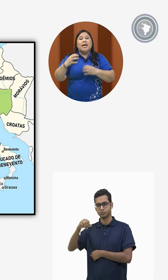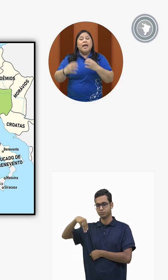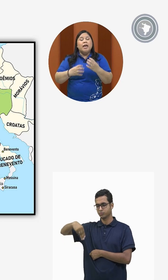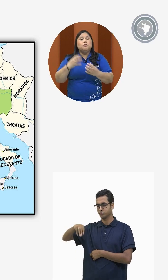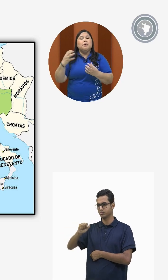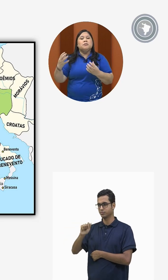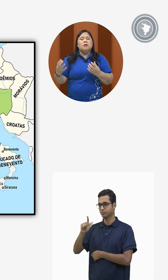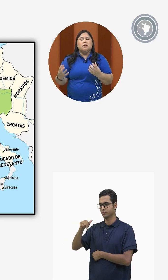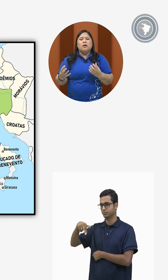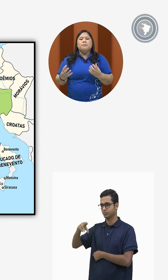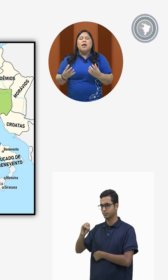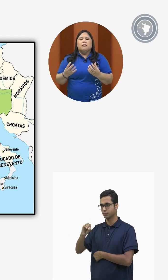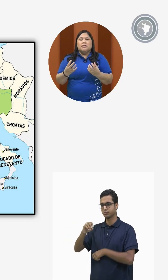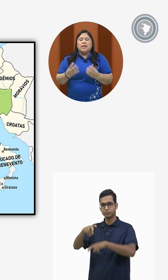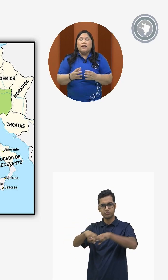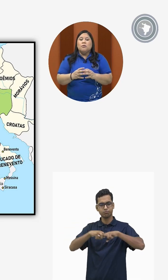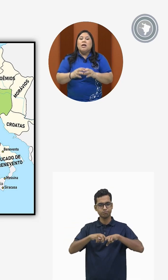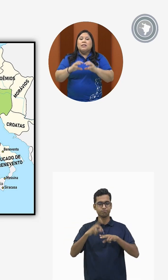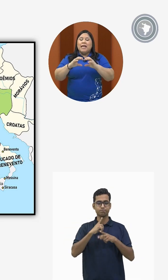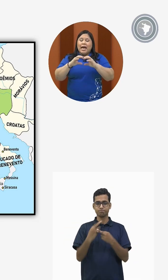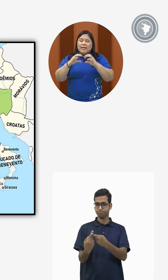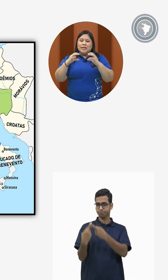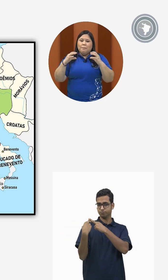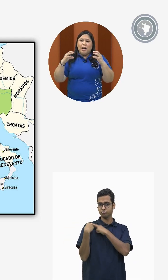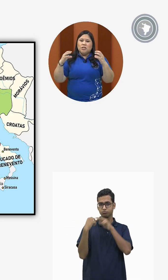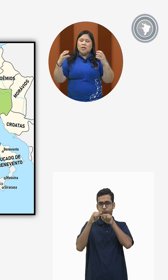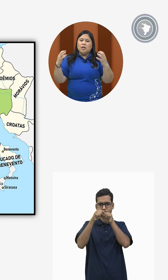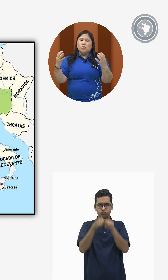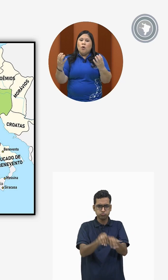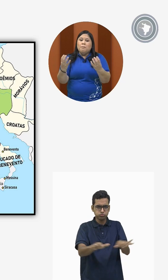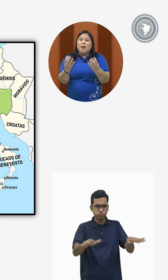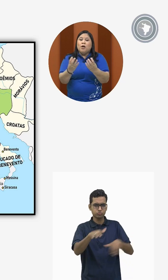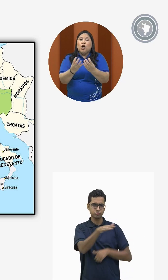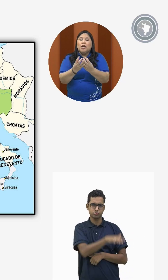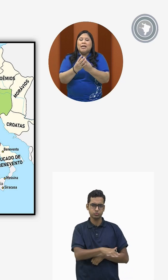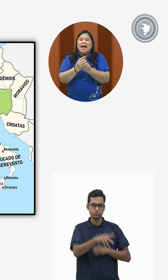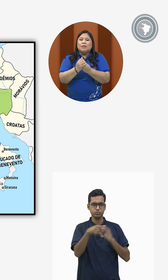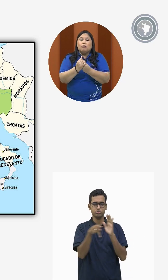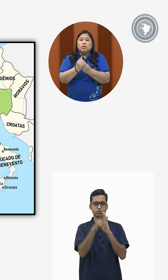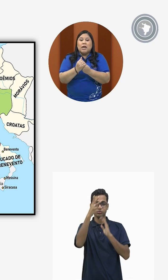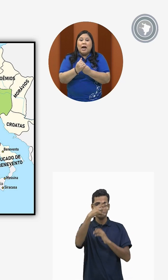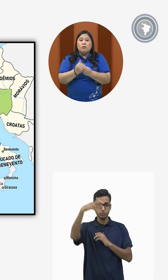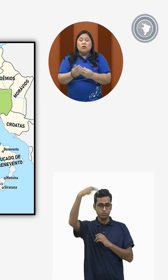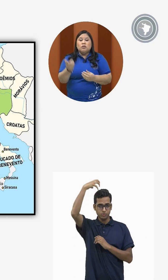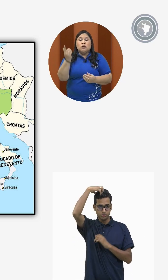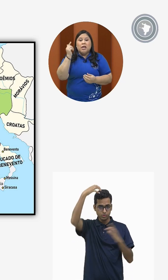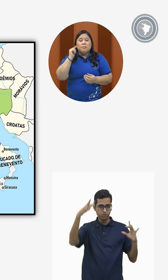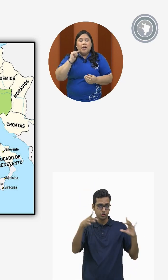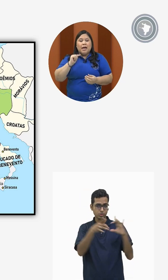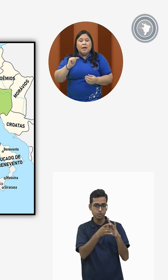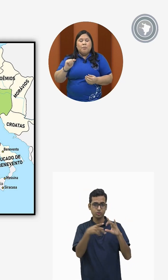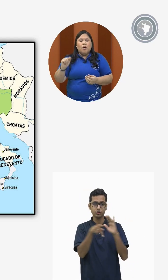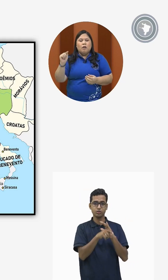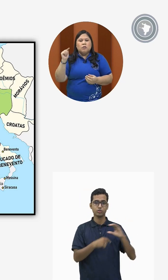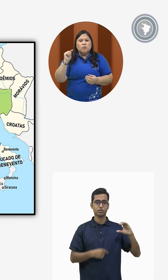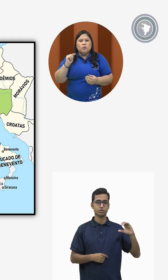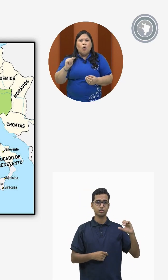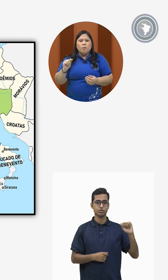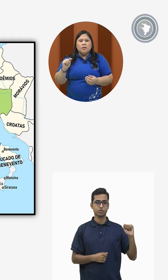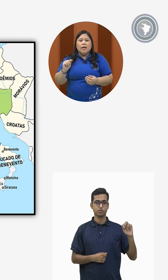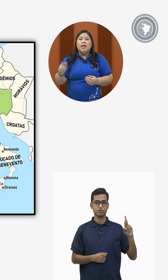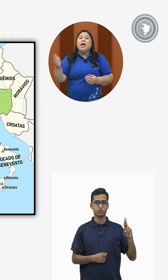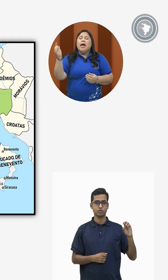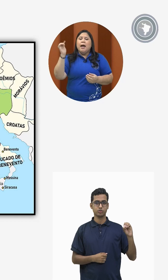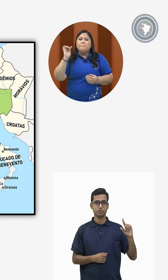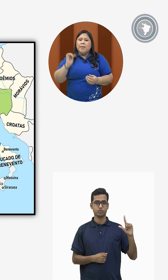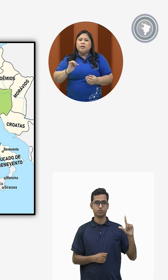ele vai fazer a expansão, então, tá certo? Dessa parte aqui do Império, agora ligado aos carolíngios, lembra lá que é por causa do